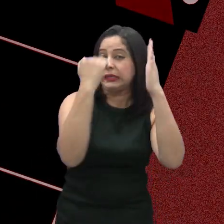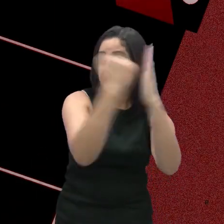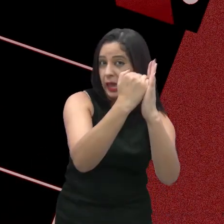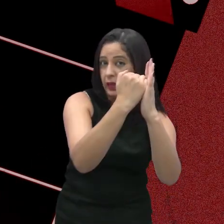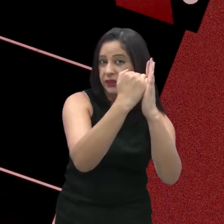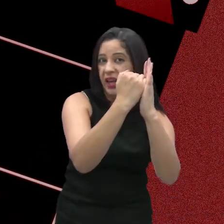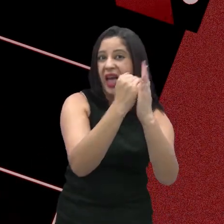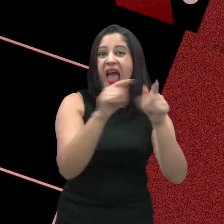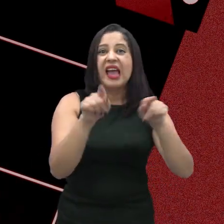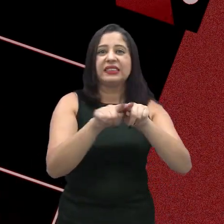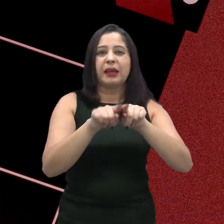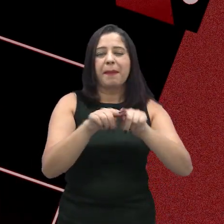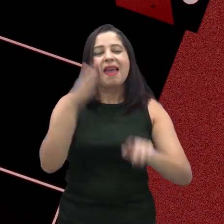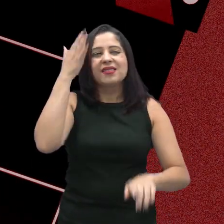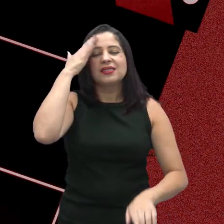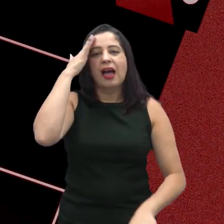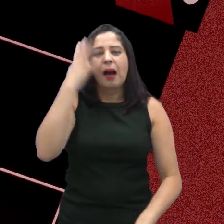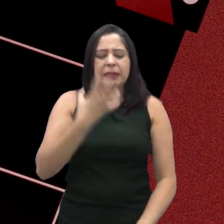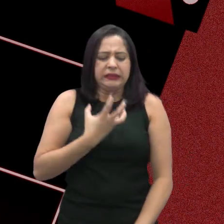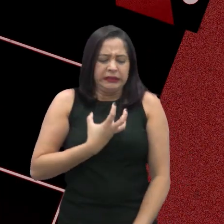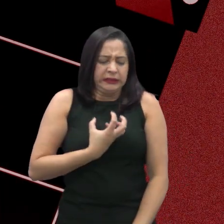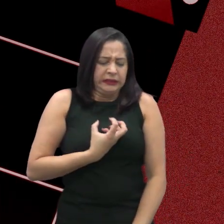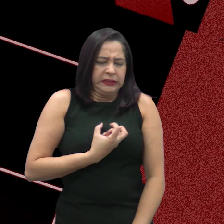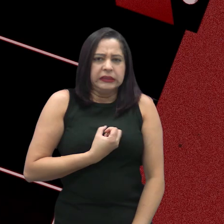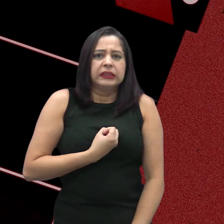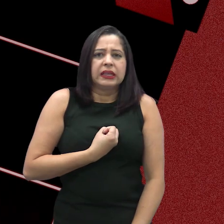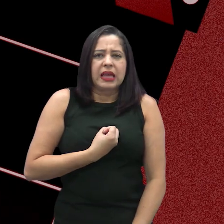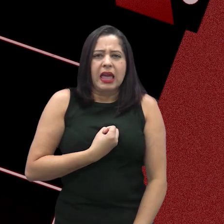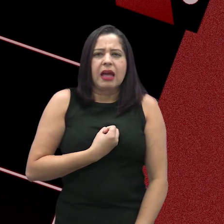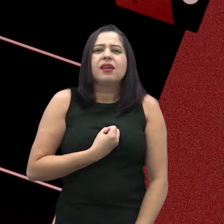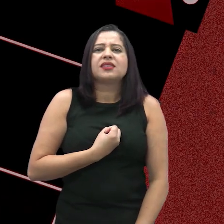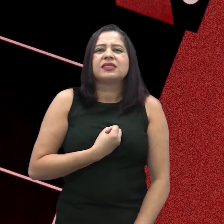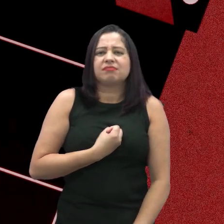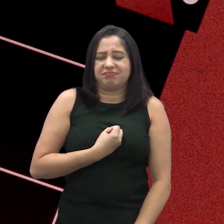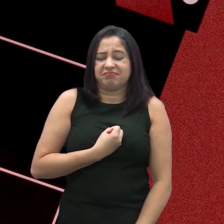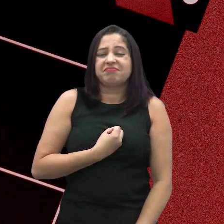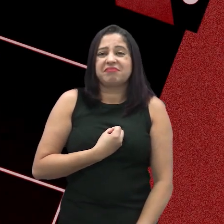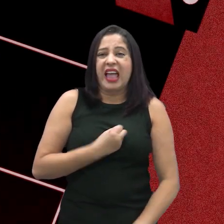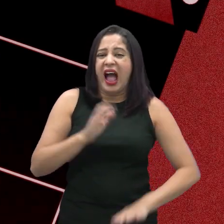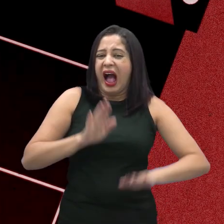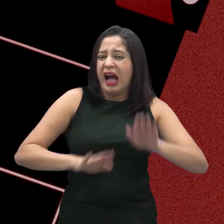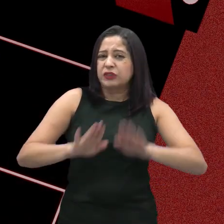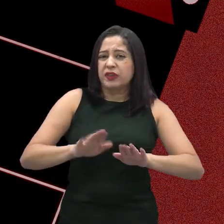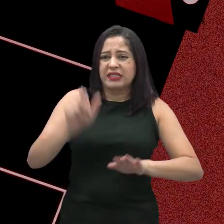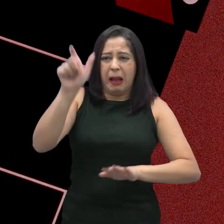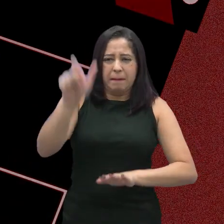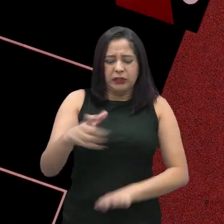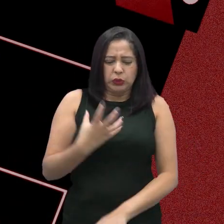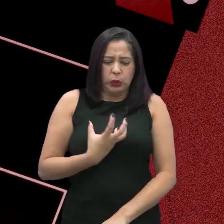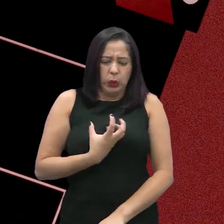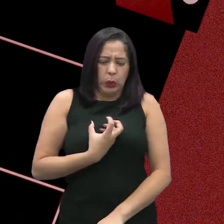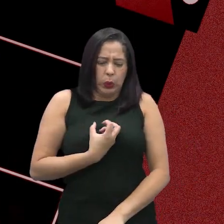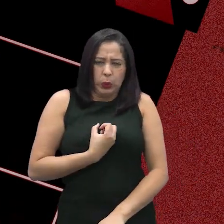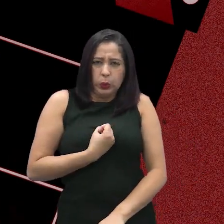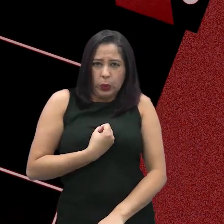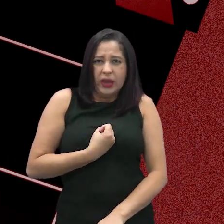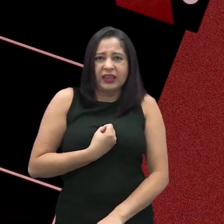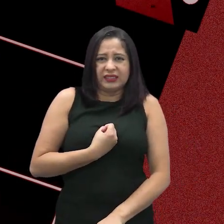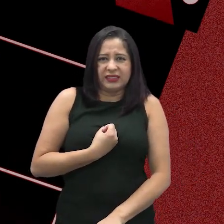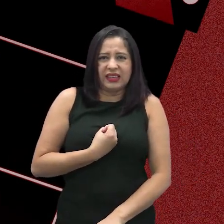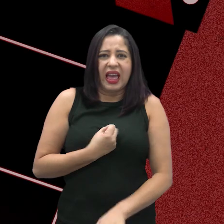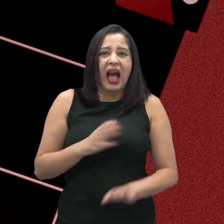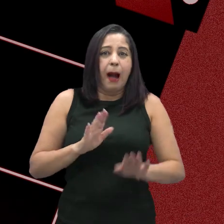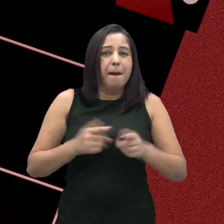prisões, aquelas prisões que muitas pessoas são submetidas em sua própria criação enquanto ser humano, uma criação